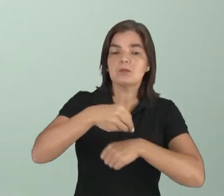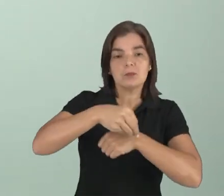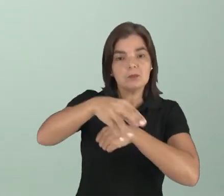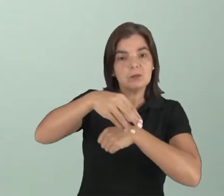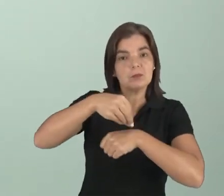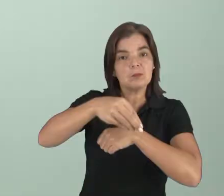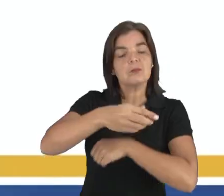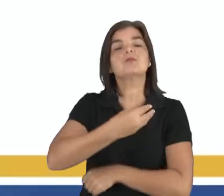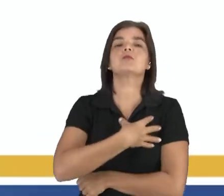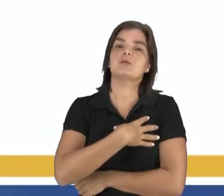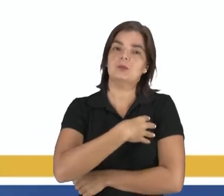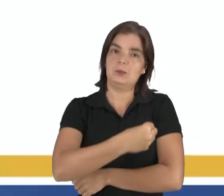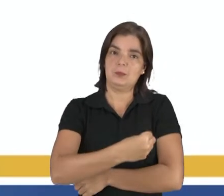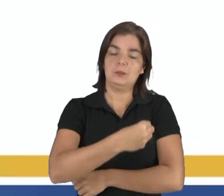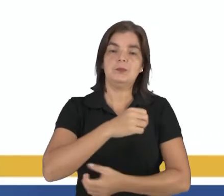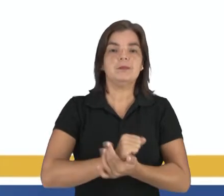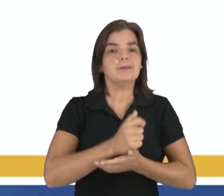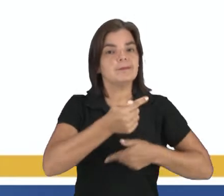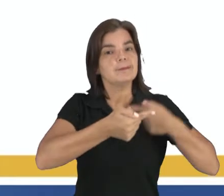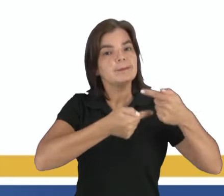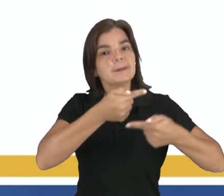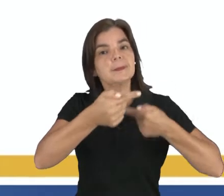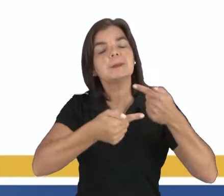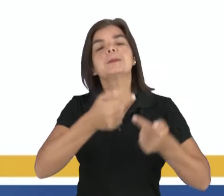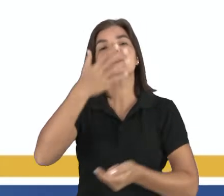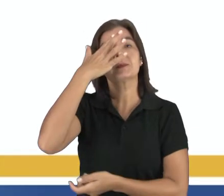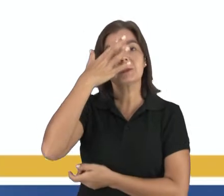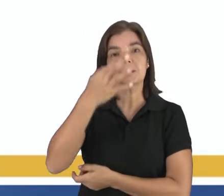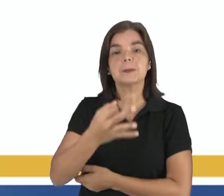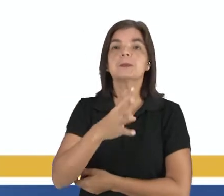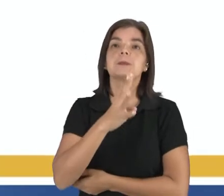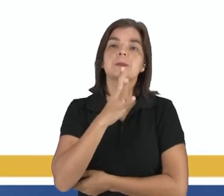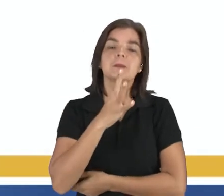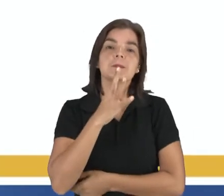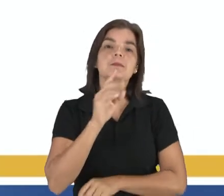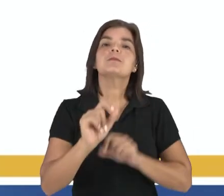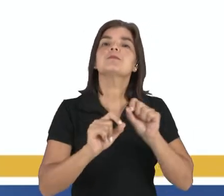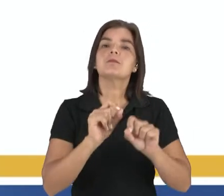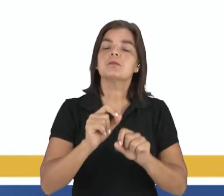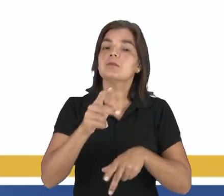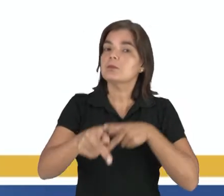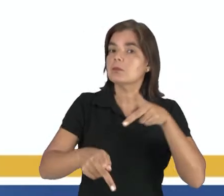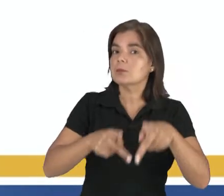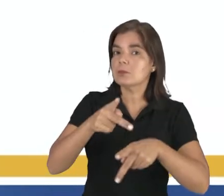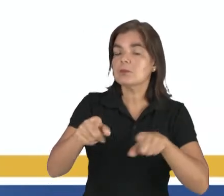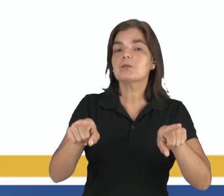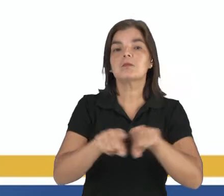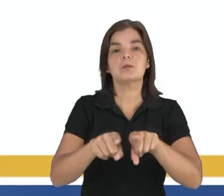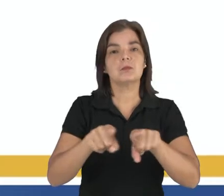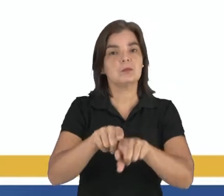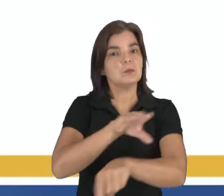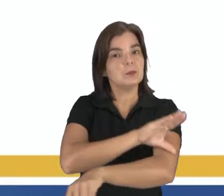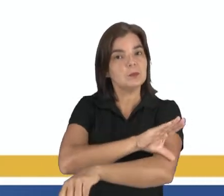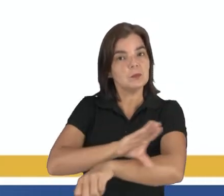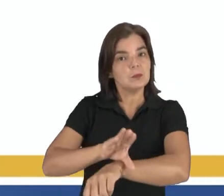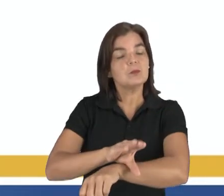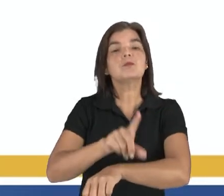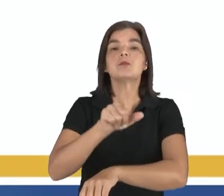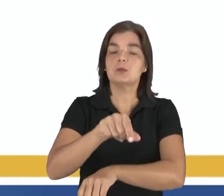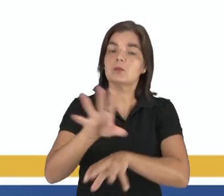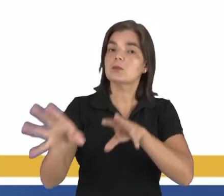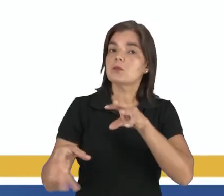de geração a geração. Podemos afirmar que esse conhecimento ele é popular e cultural e